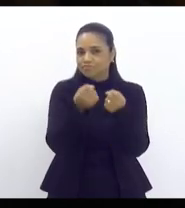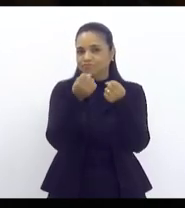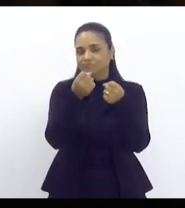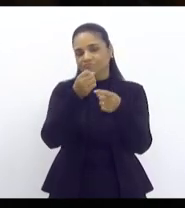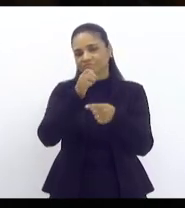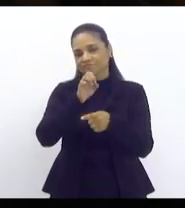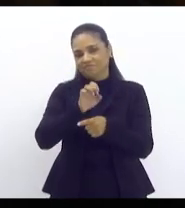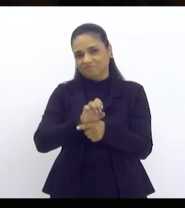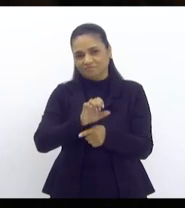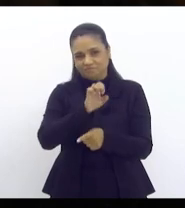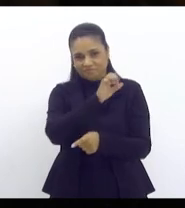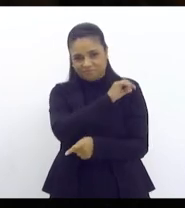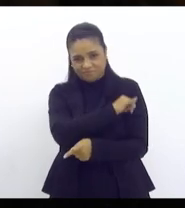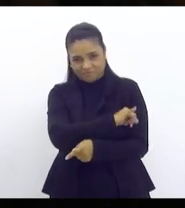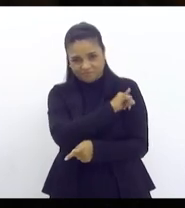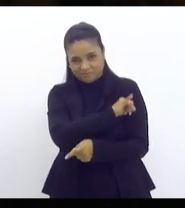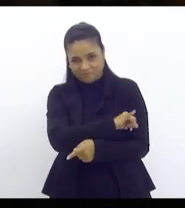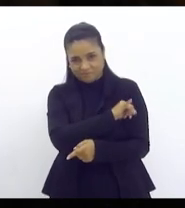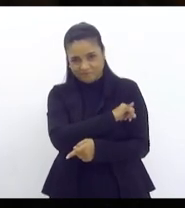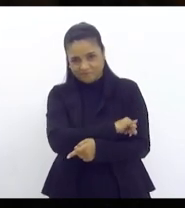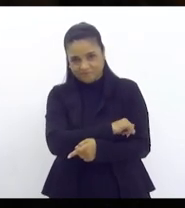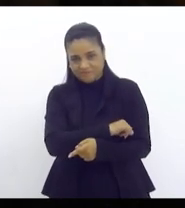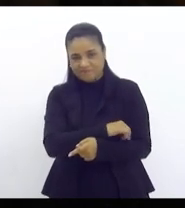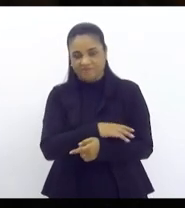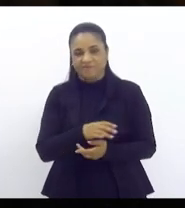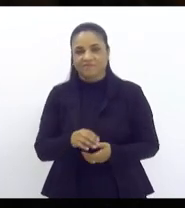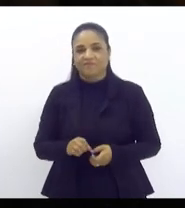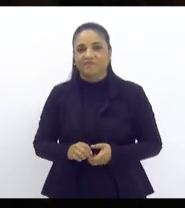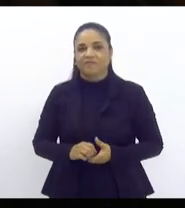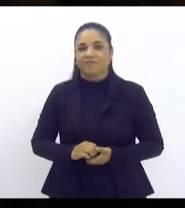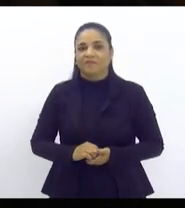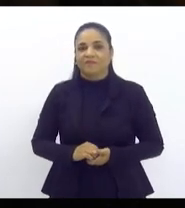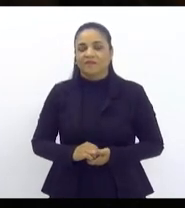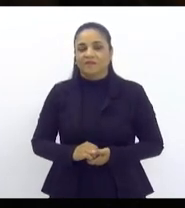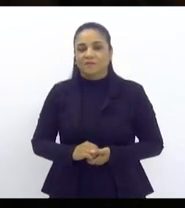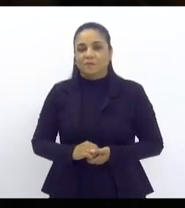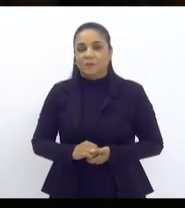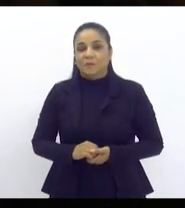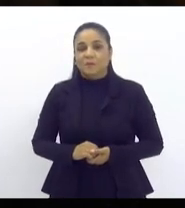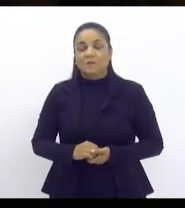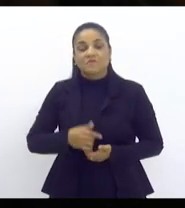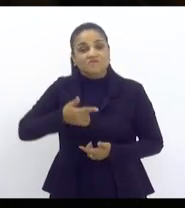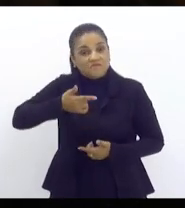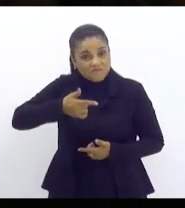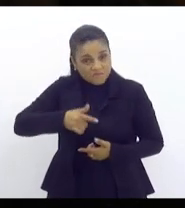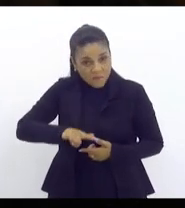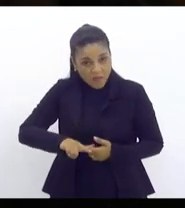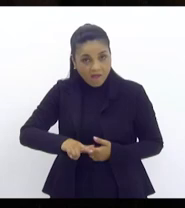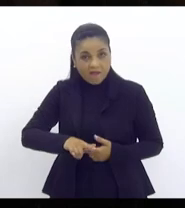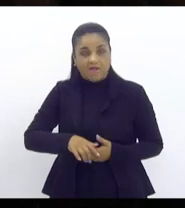precipício. À beira de um precipício. Mas ainda fiz mais, senhora presidente.